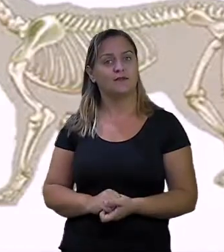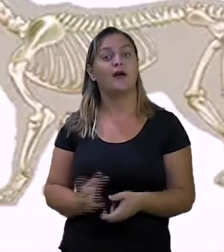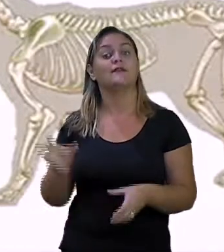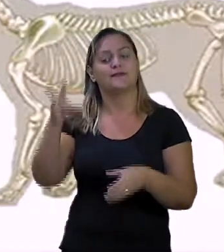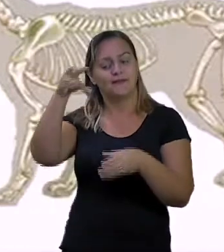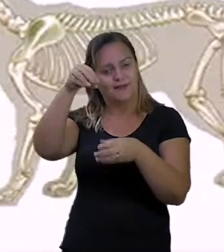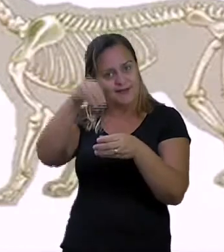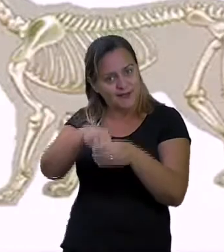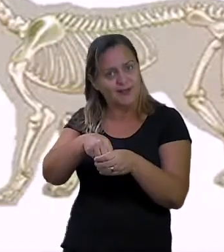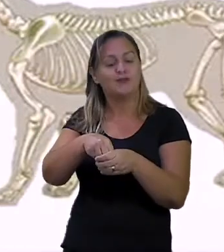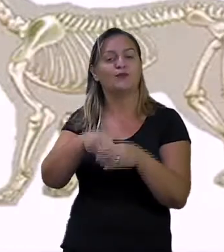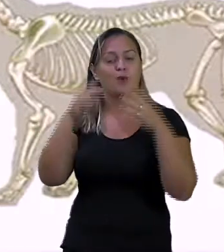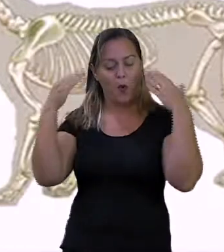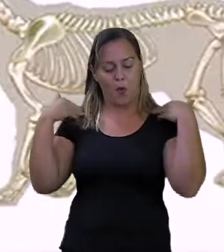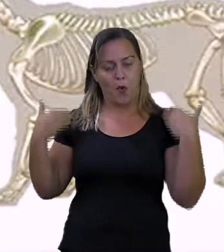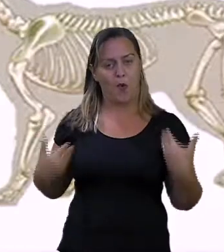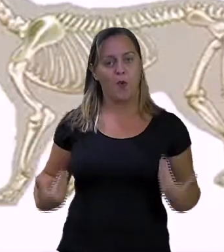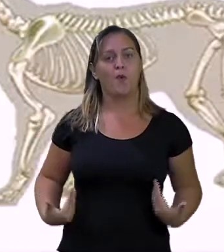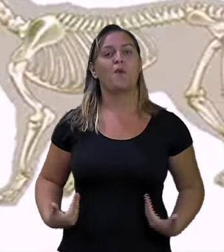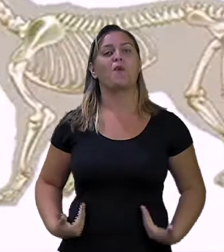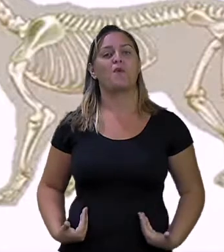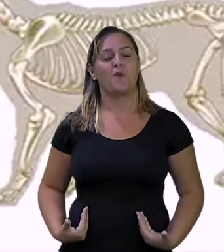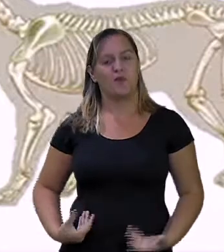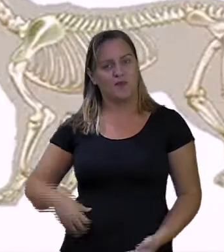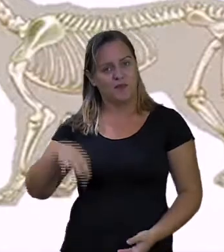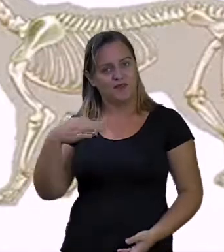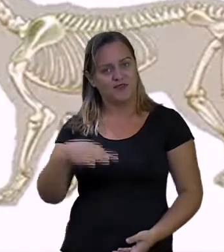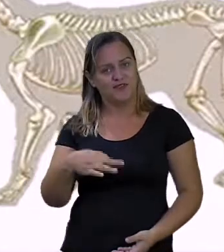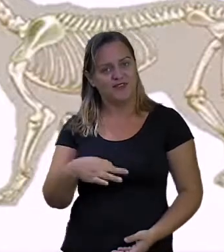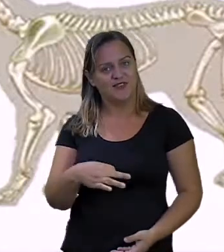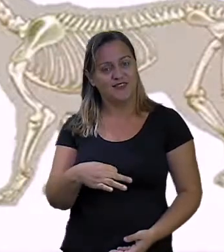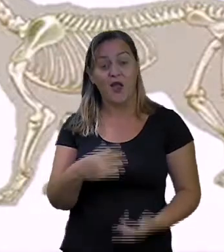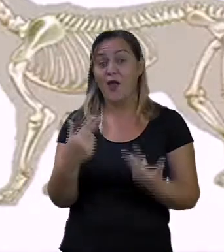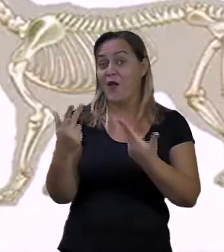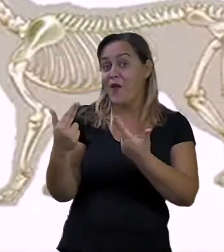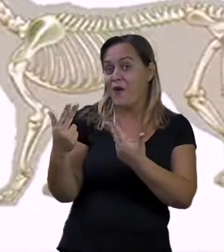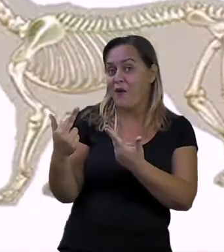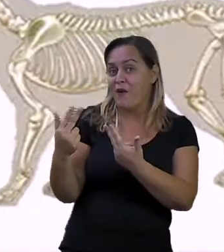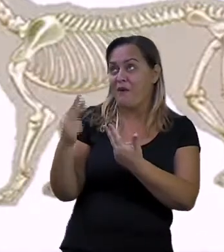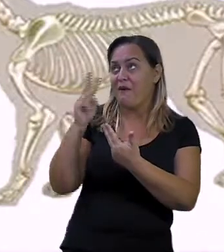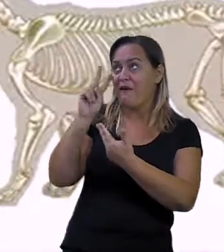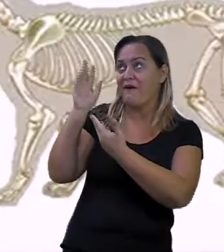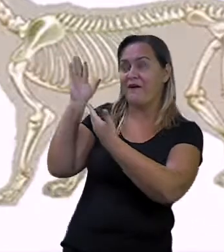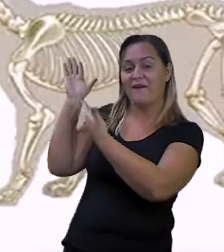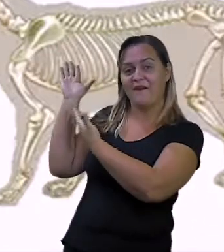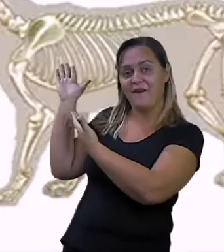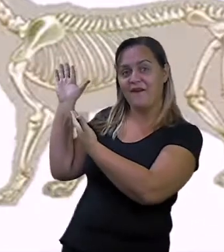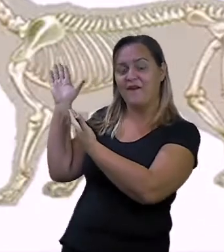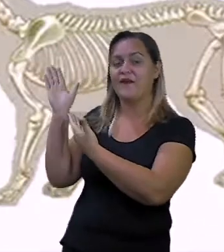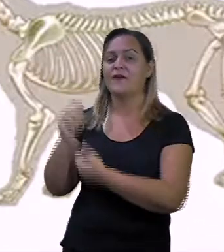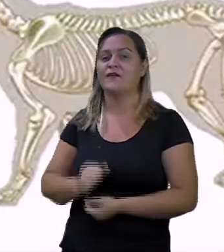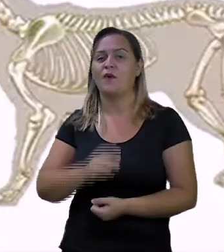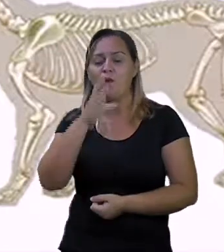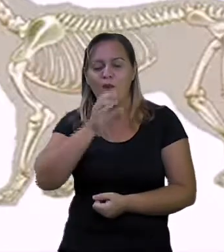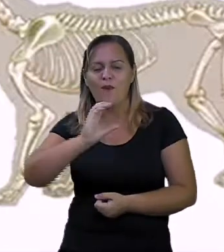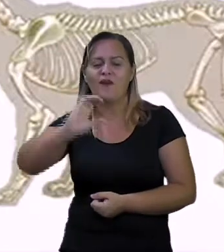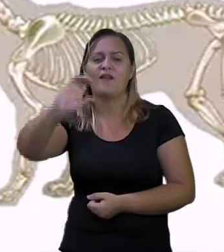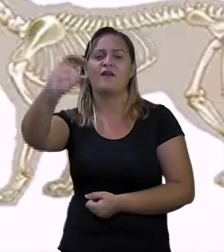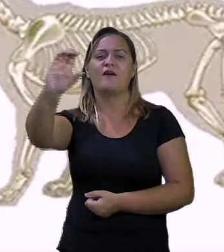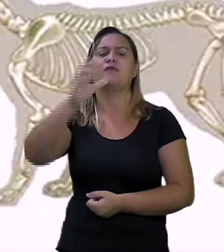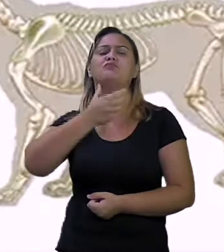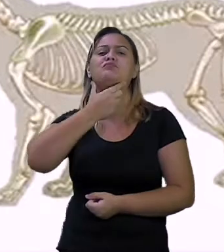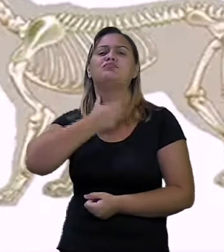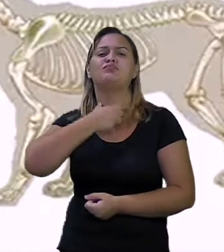corpo? Como quem? Como o elefante, como a girafa. E aí?